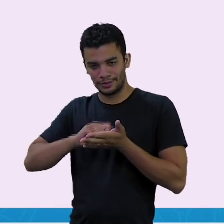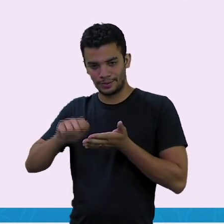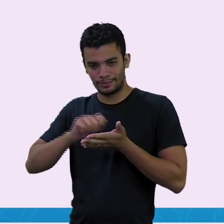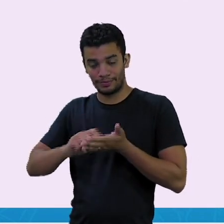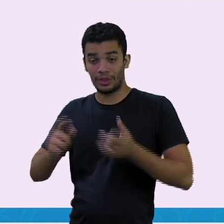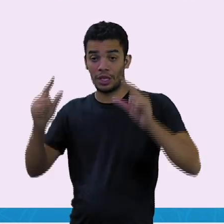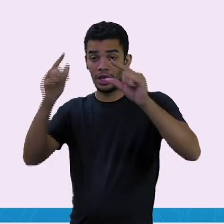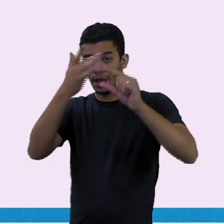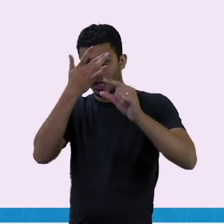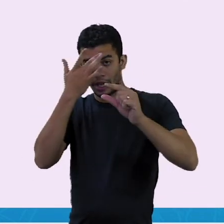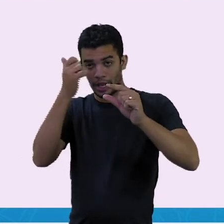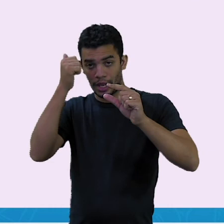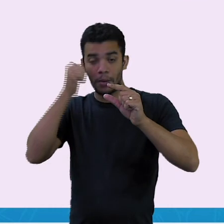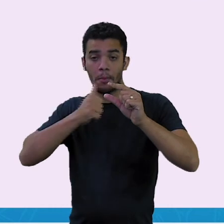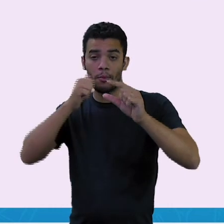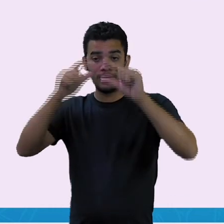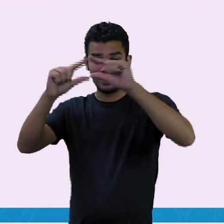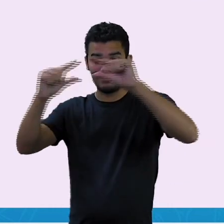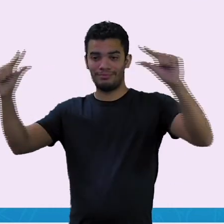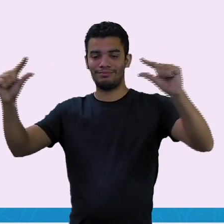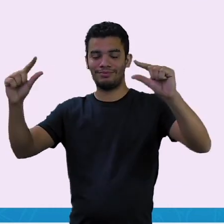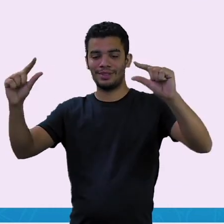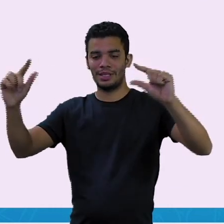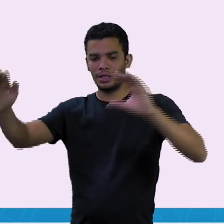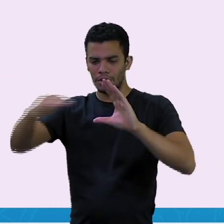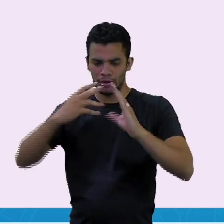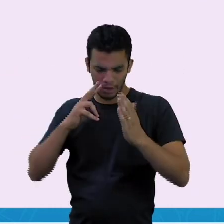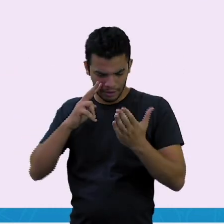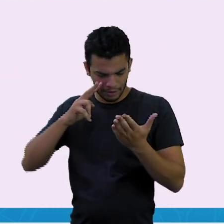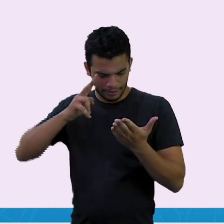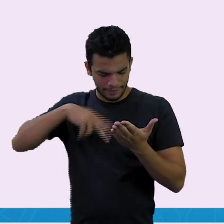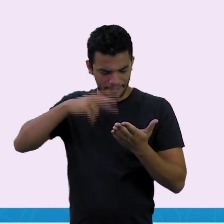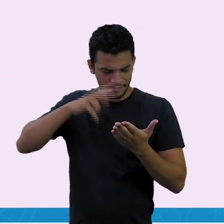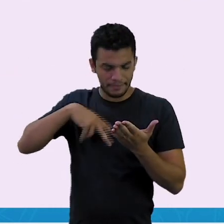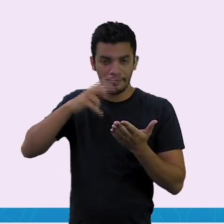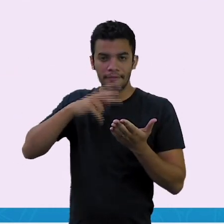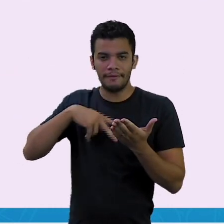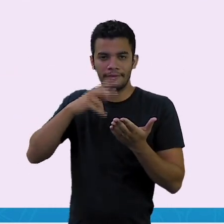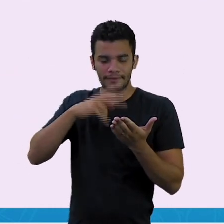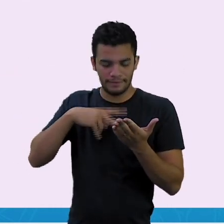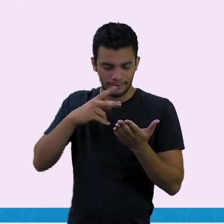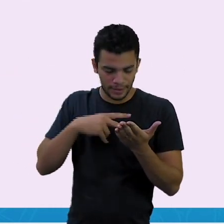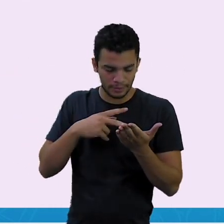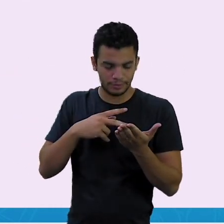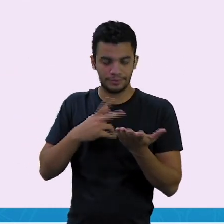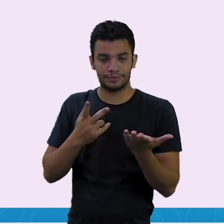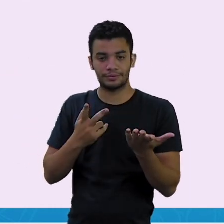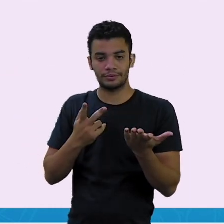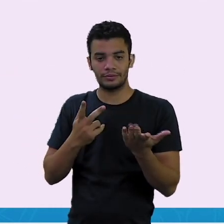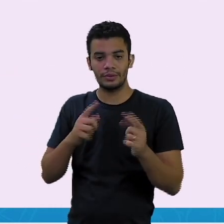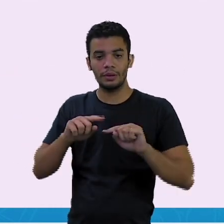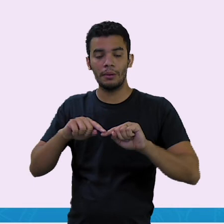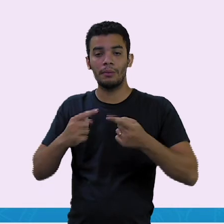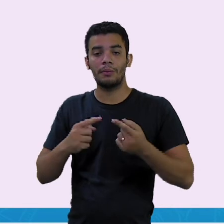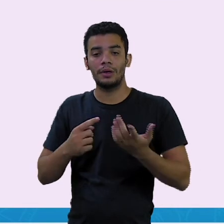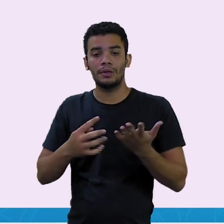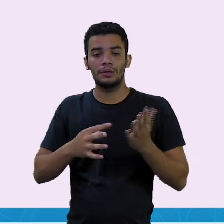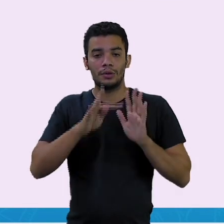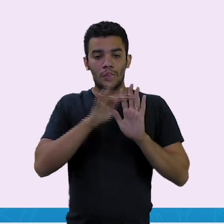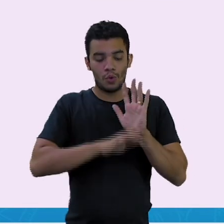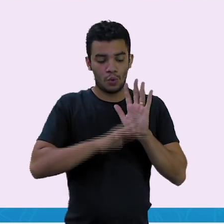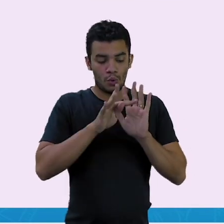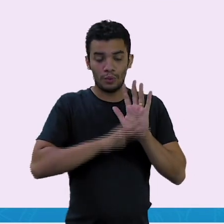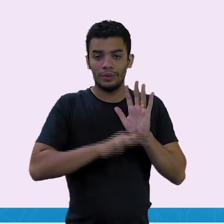a Tereza será o destinatário para quem esse bilhete foi escrito. Qual é a mensagem principal